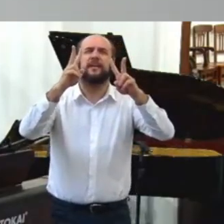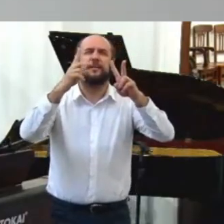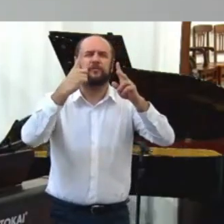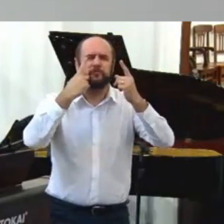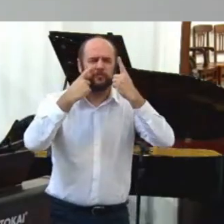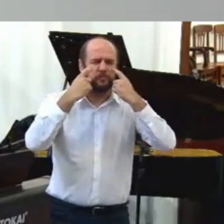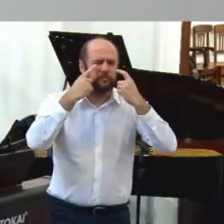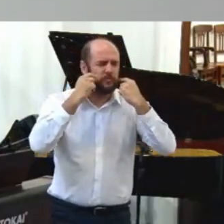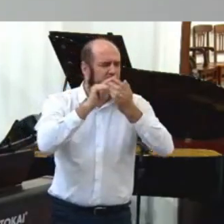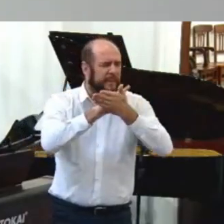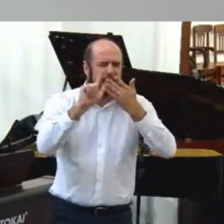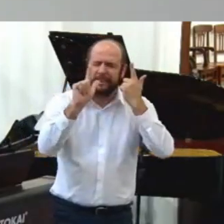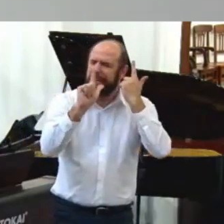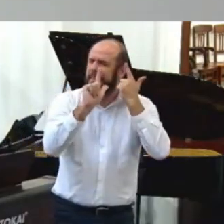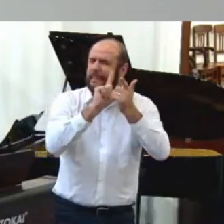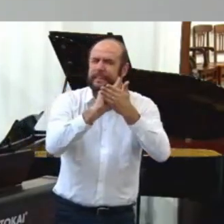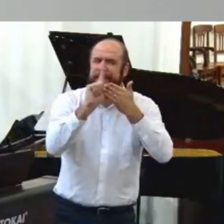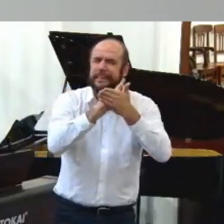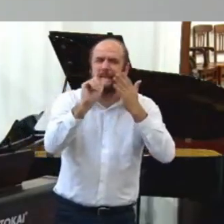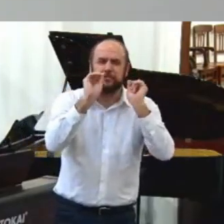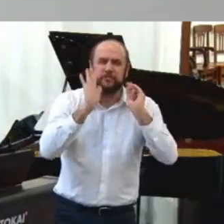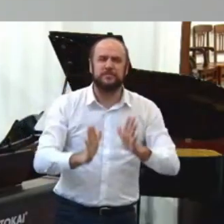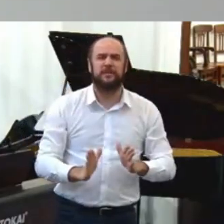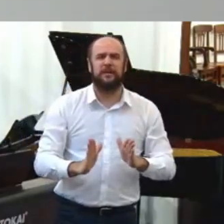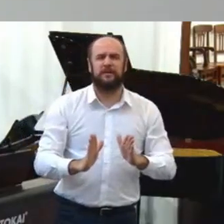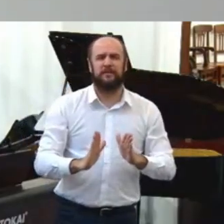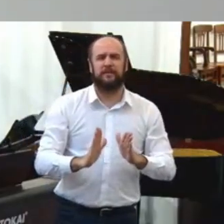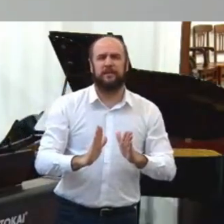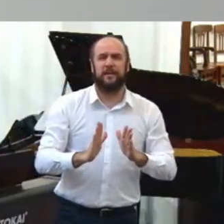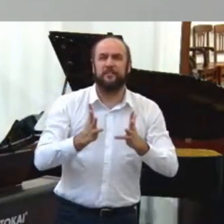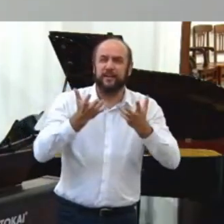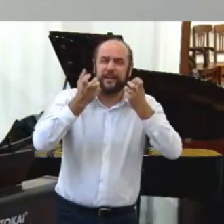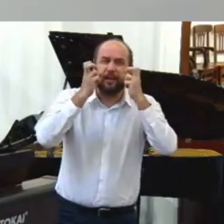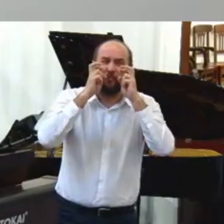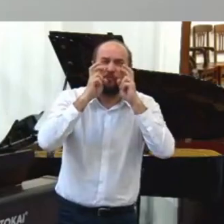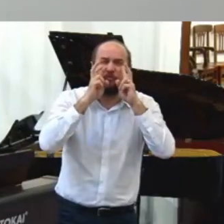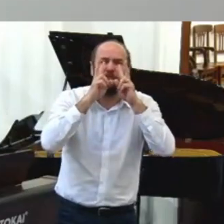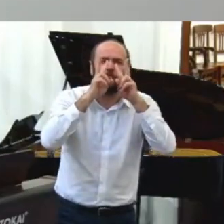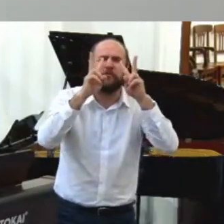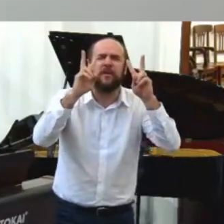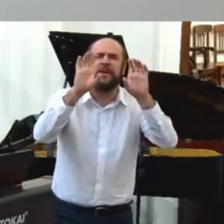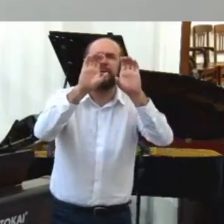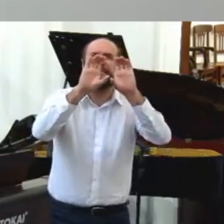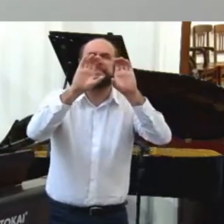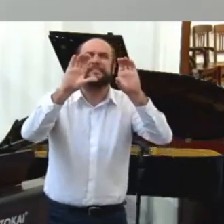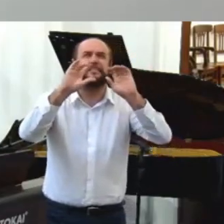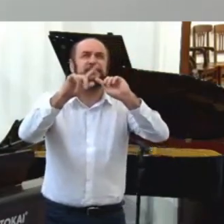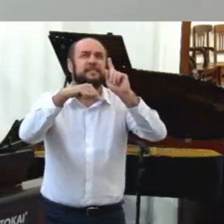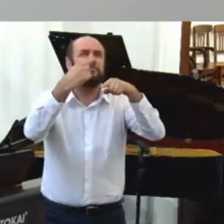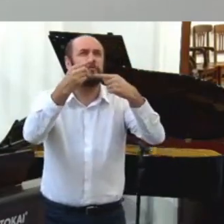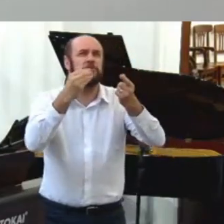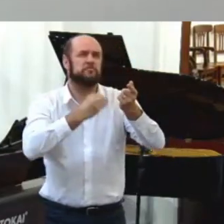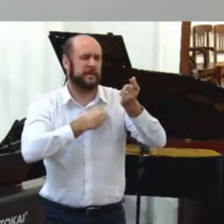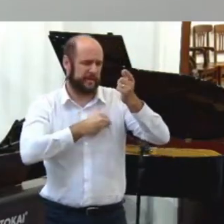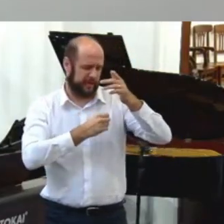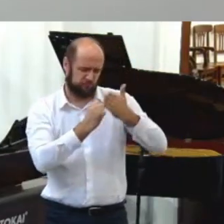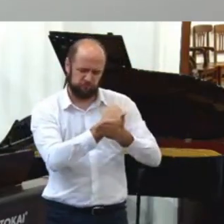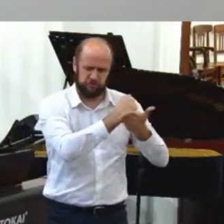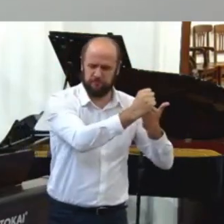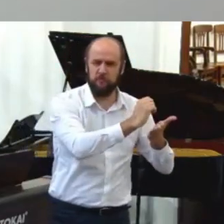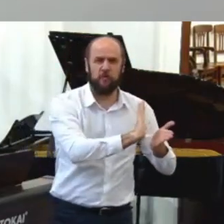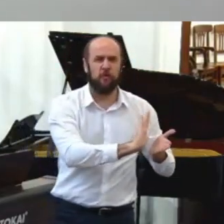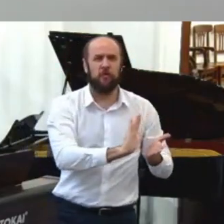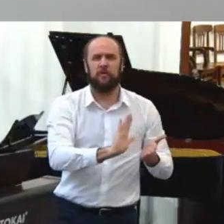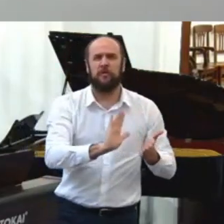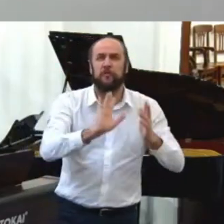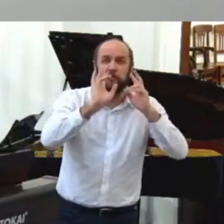lágrima. Põe nos meus olhos um tempo que é depois do erro, depois da falha, depois do pecado. Põe